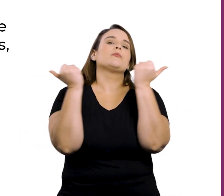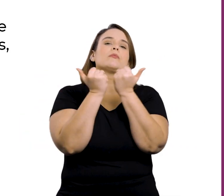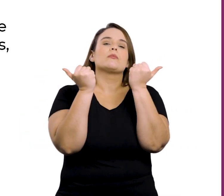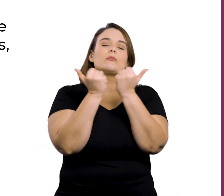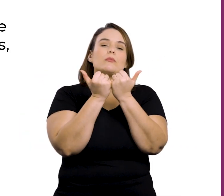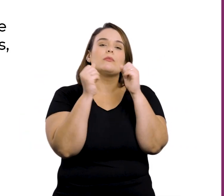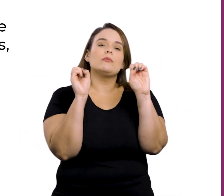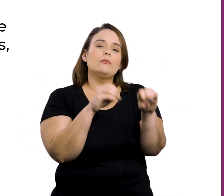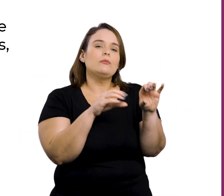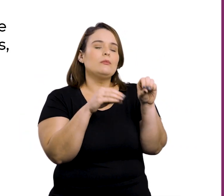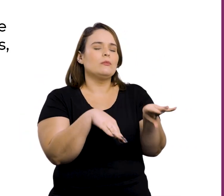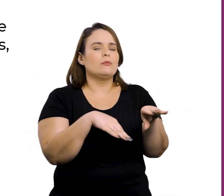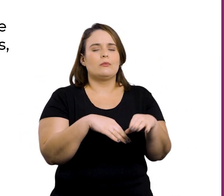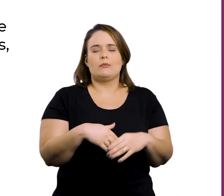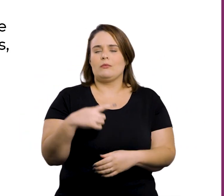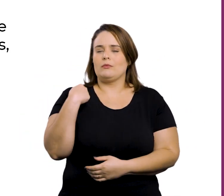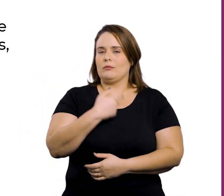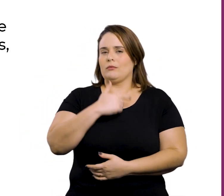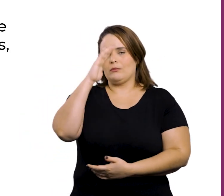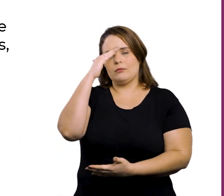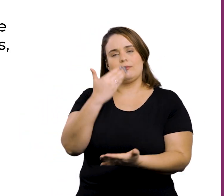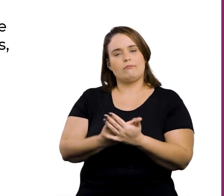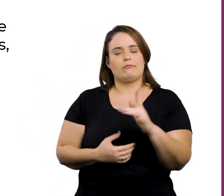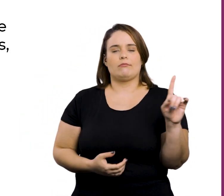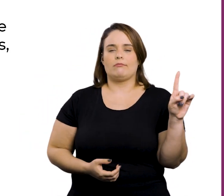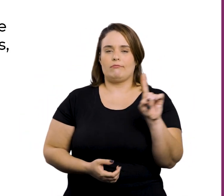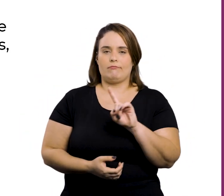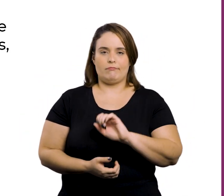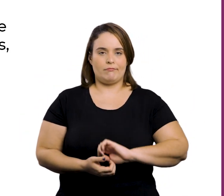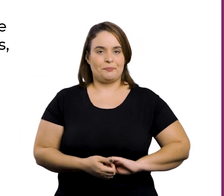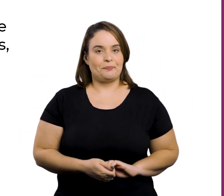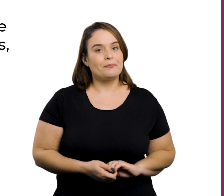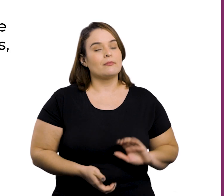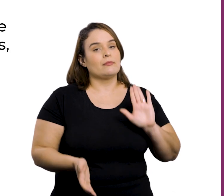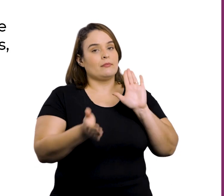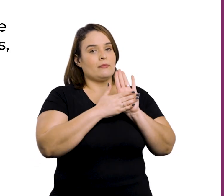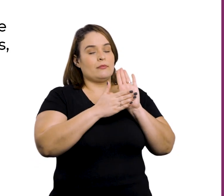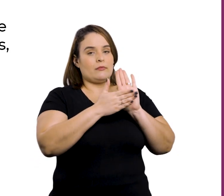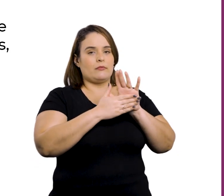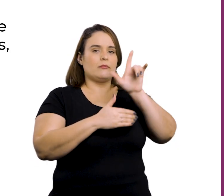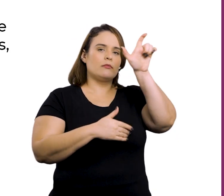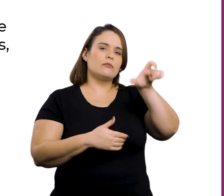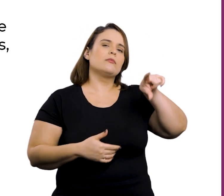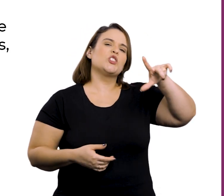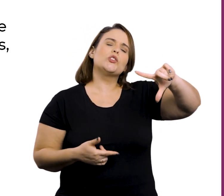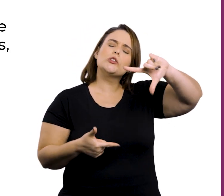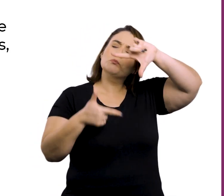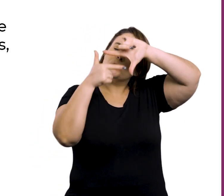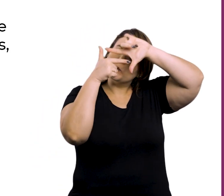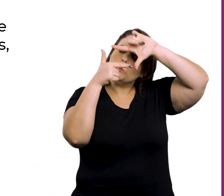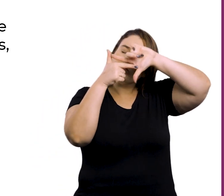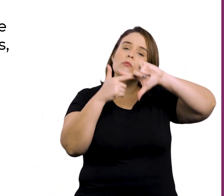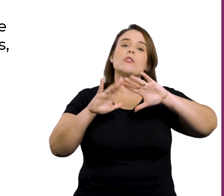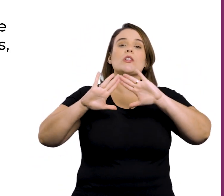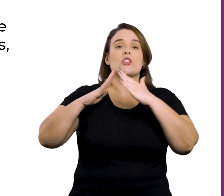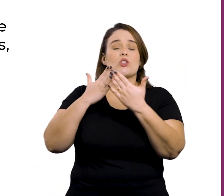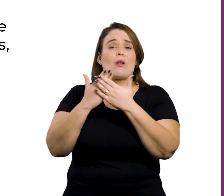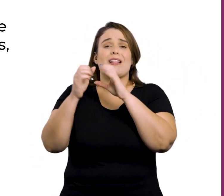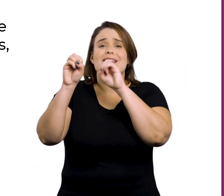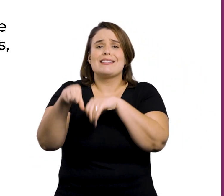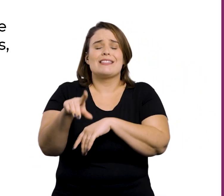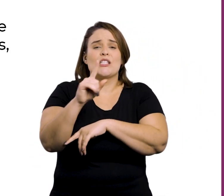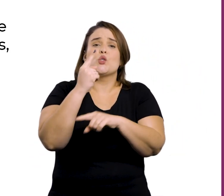que defendem uma educação muito distante daquela que acreditamos. As propostas dos censuradores são por uma escola que